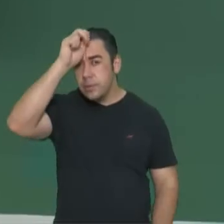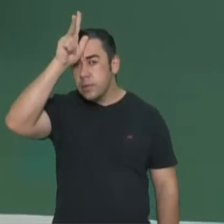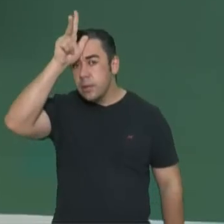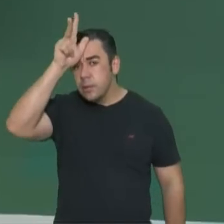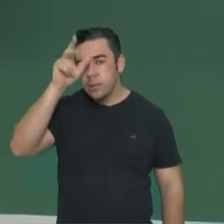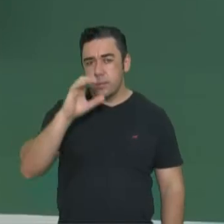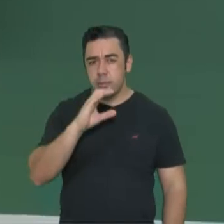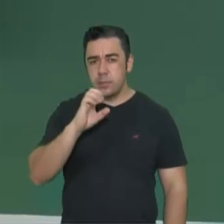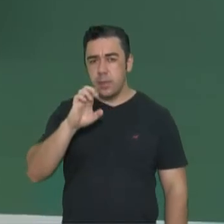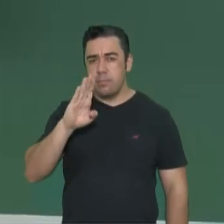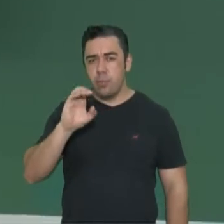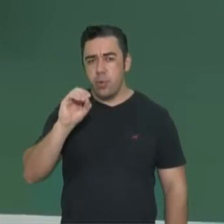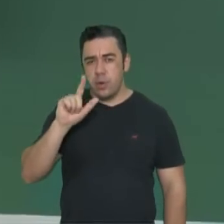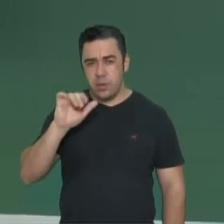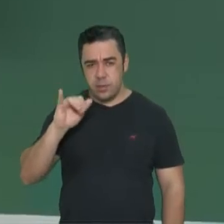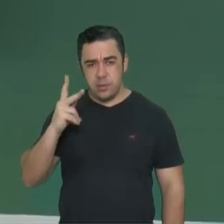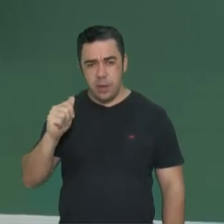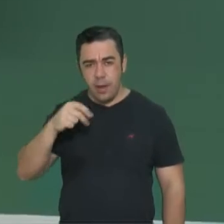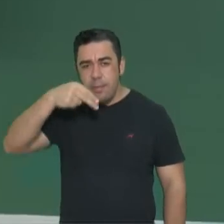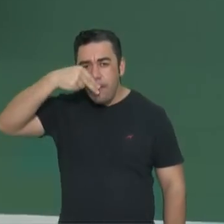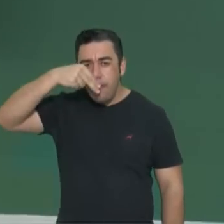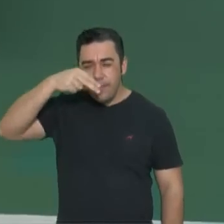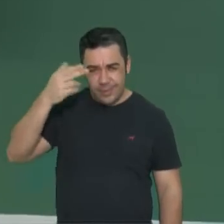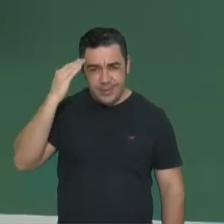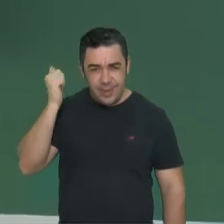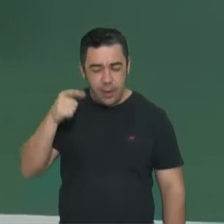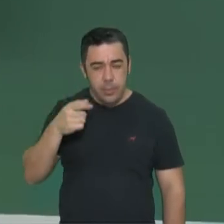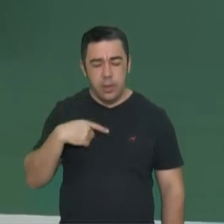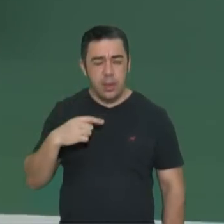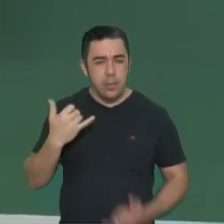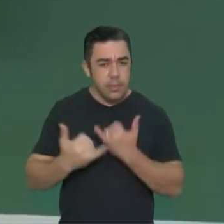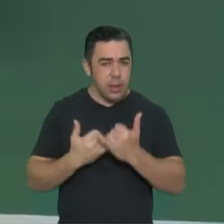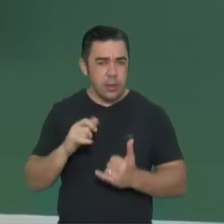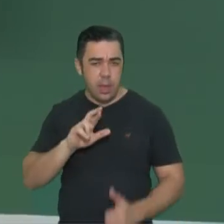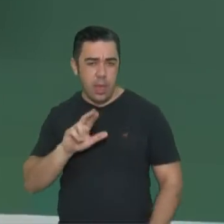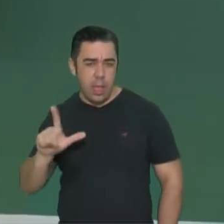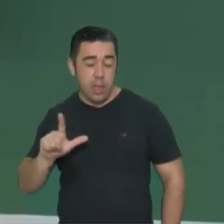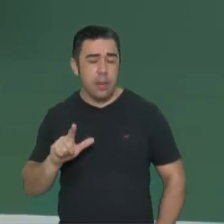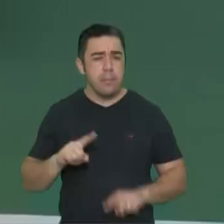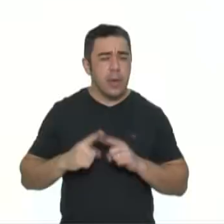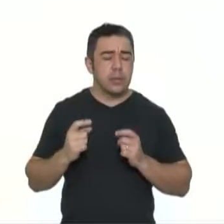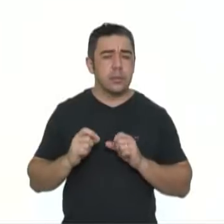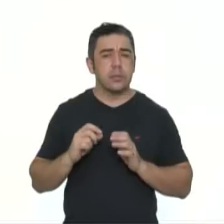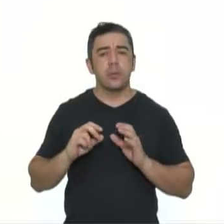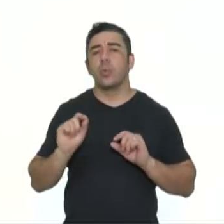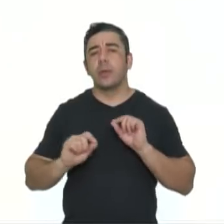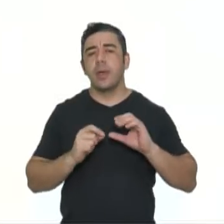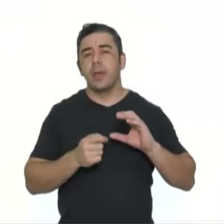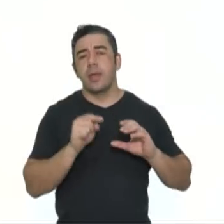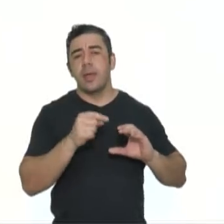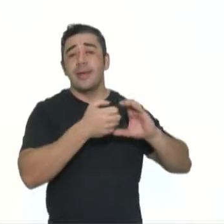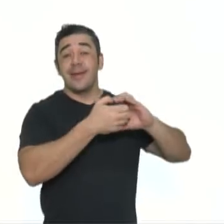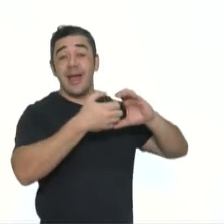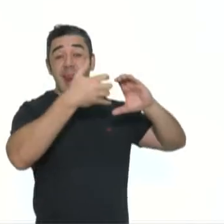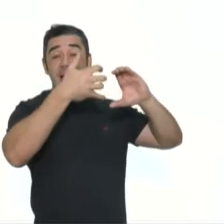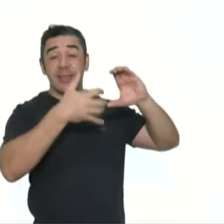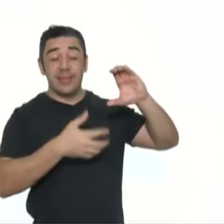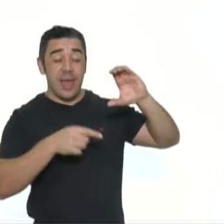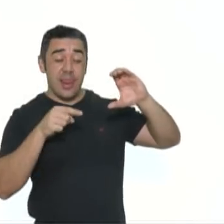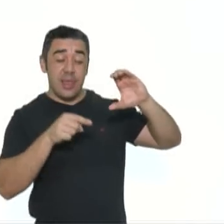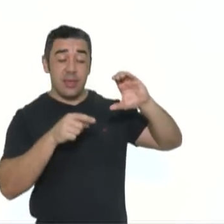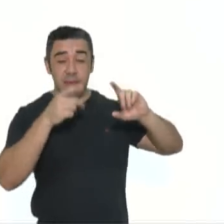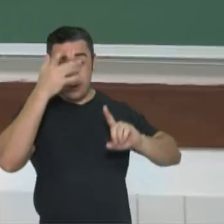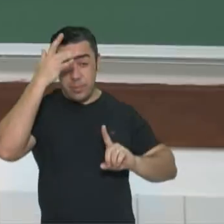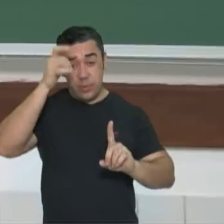caipira, né? Ele não tem, ele é uma forma que ele usa para brincar com o L, mas, digamos, é para caracterizar o personagem, meus amigos. É basicamente para isso,